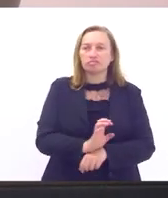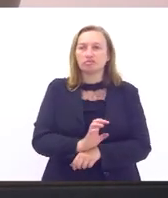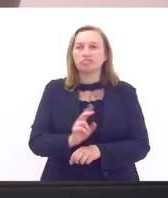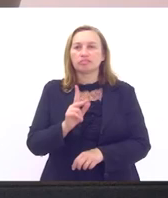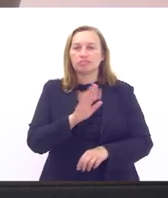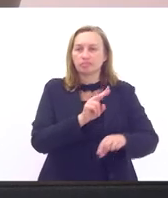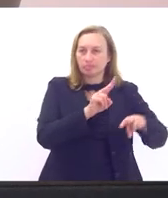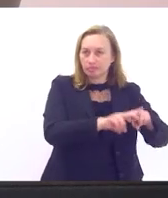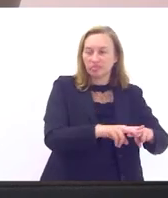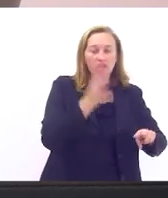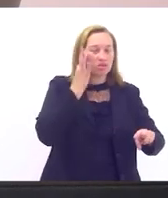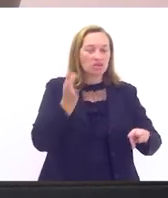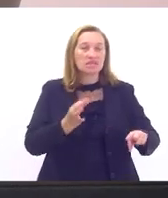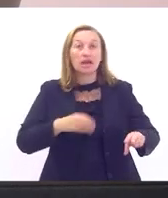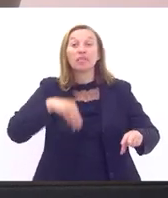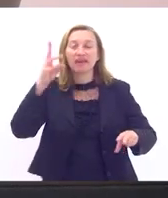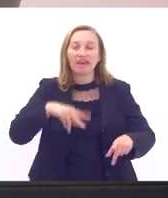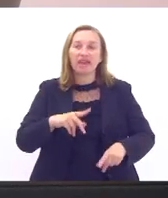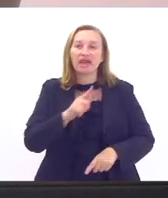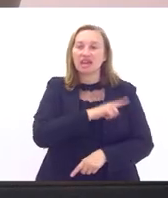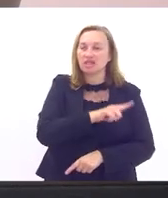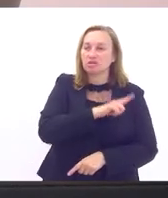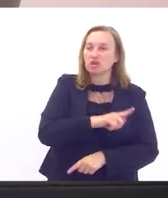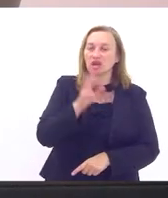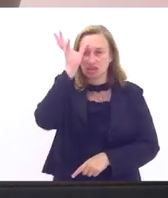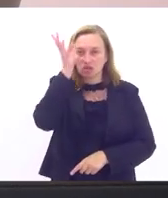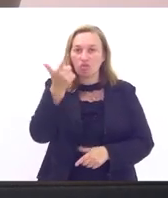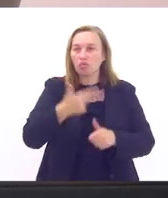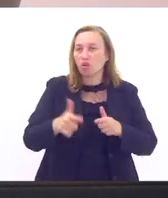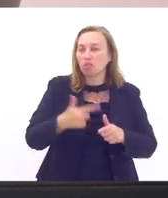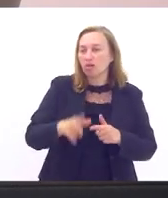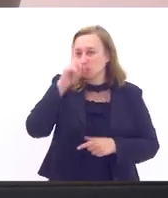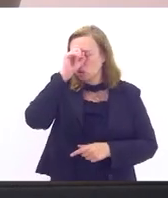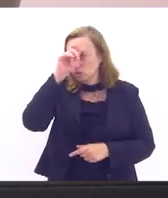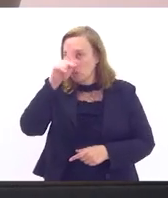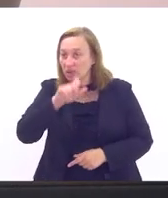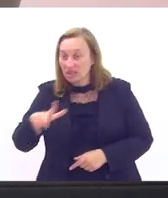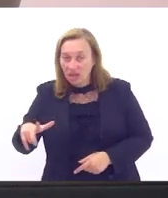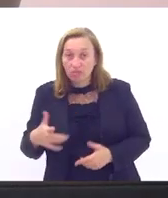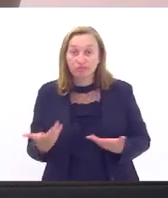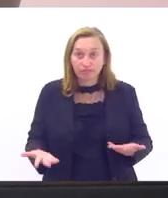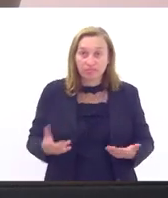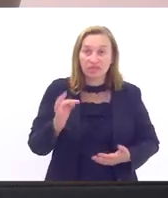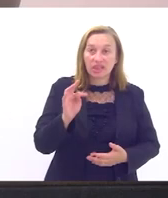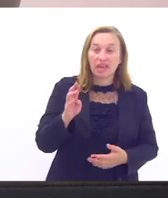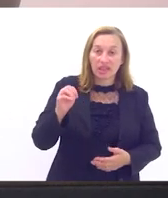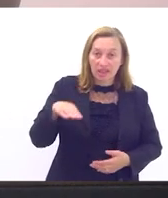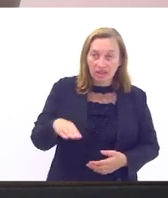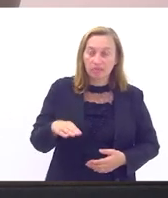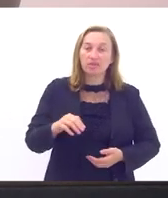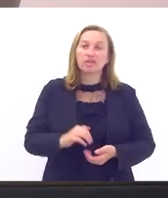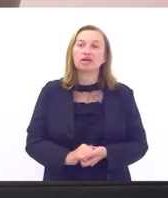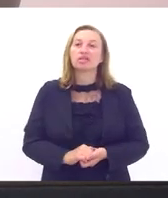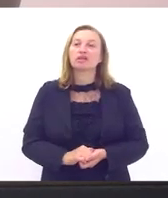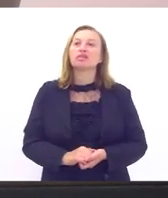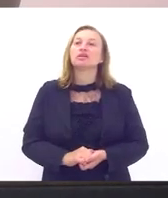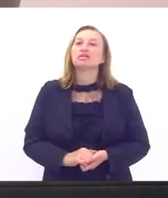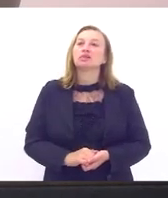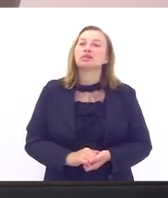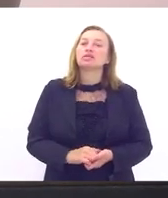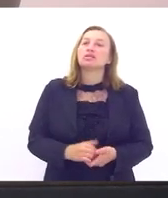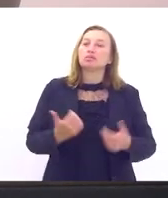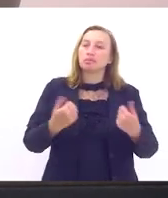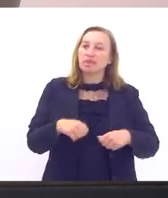ninguém sabe quem gere o Hospital Sanatório Penal e quem resolve o problema do risco para o TRM de um filtro de linha ou de um No-Break para